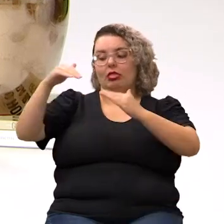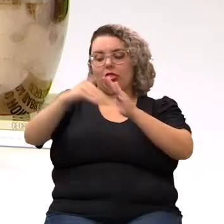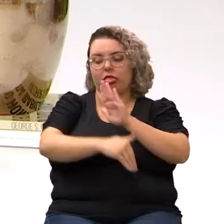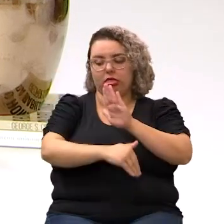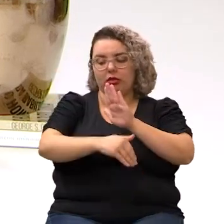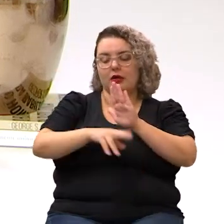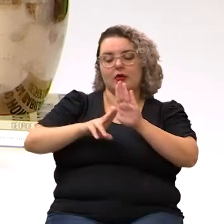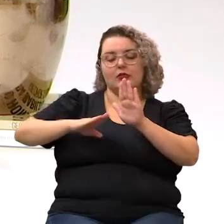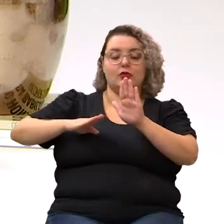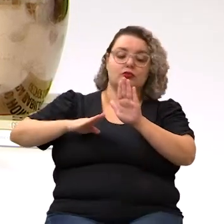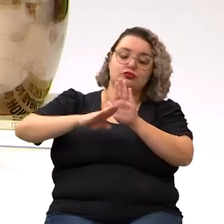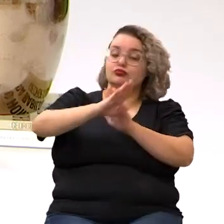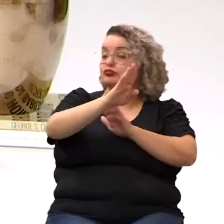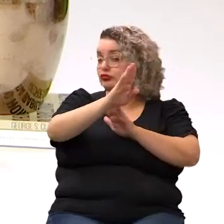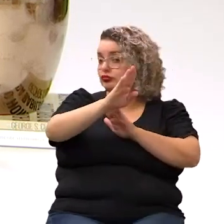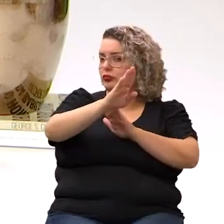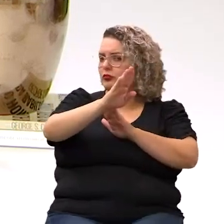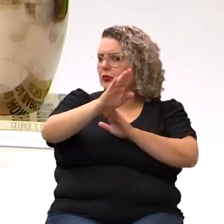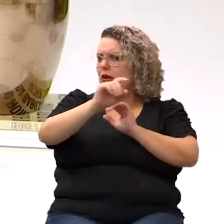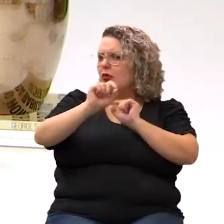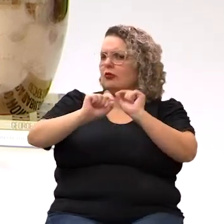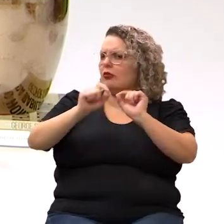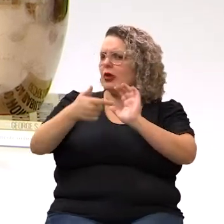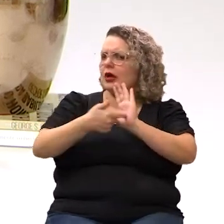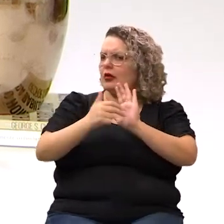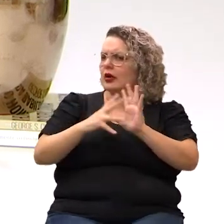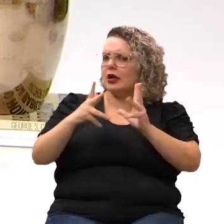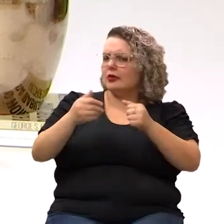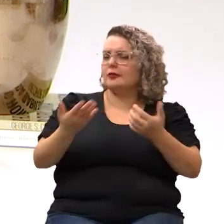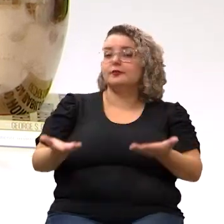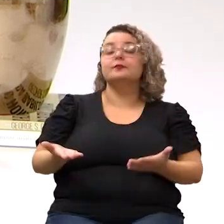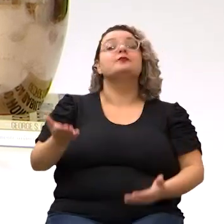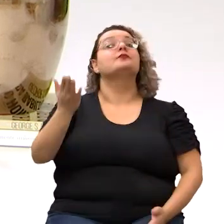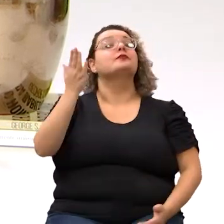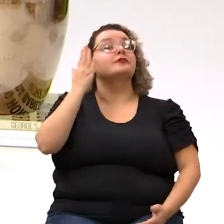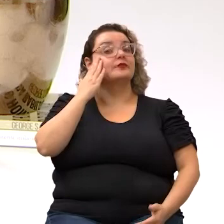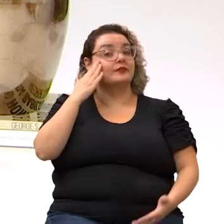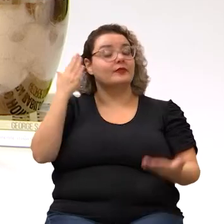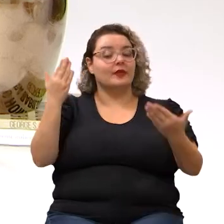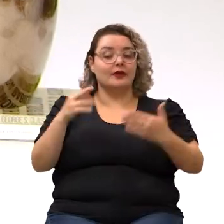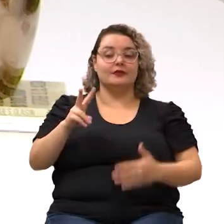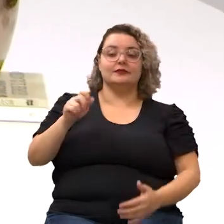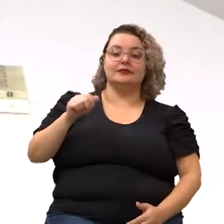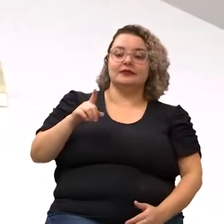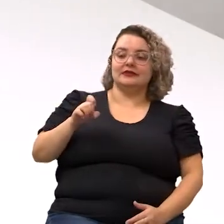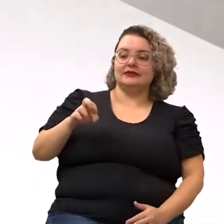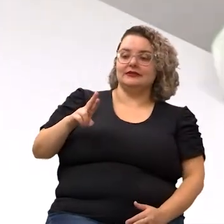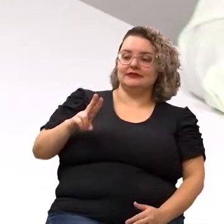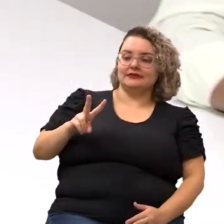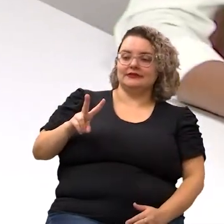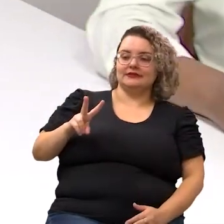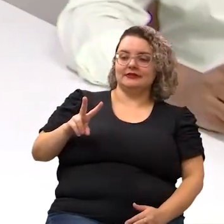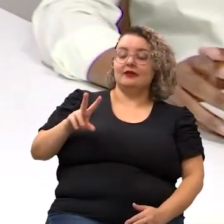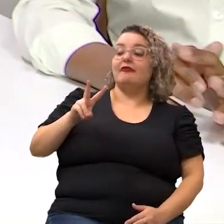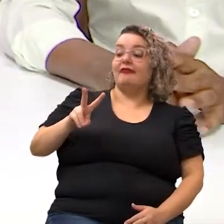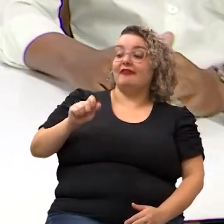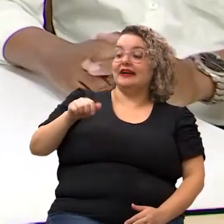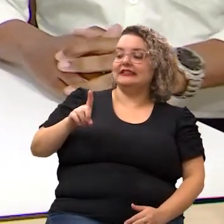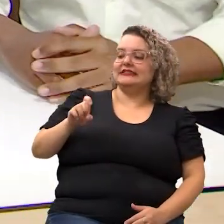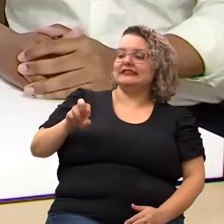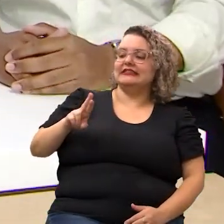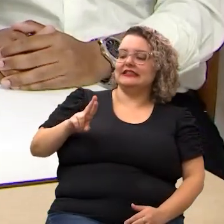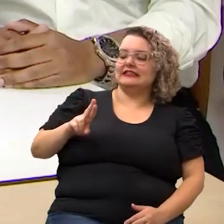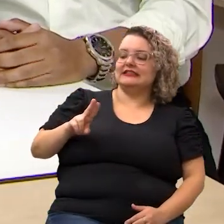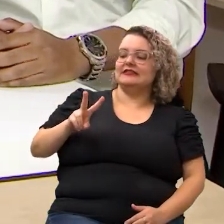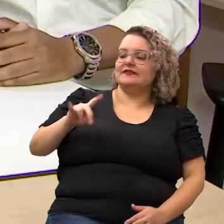subiu. Mas o que significa tudo isso? É o que nós vamos saber agora com o Wander Vicente, que ele